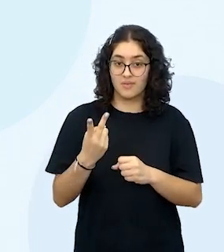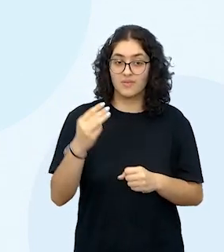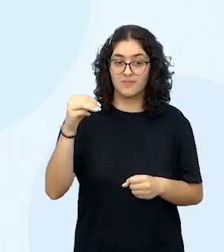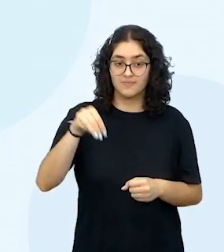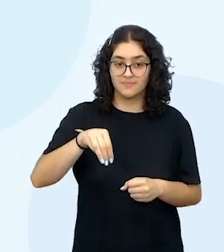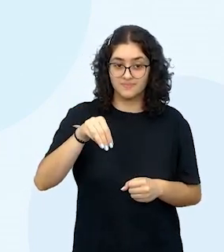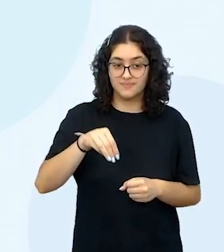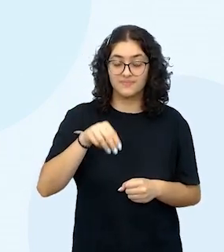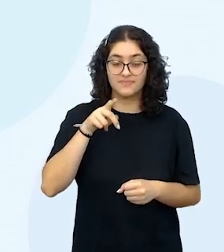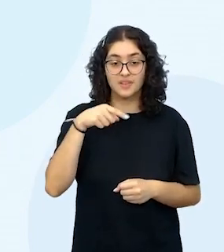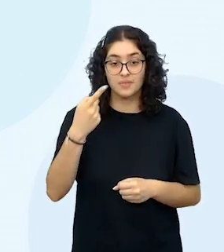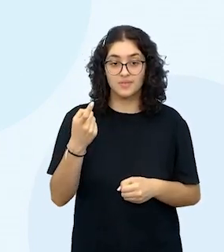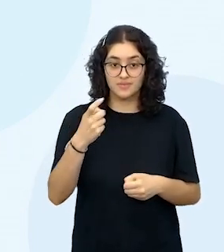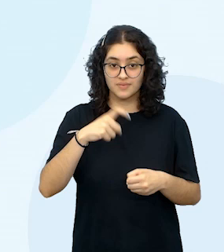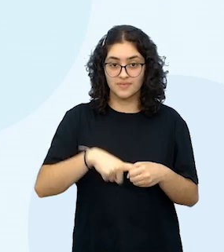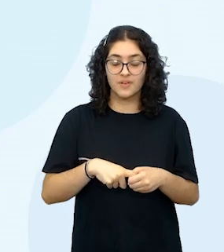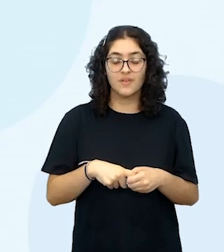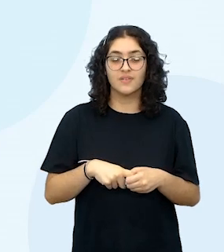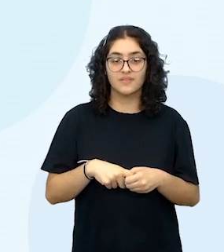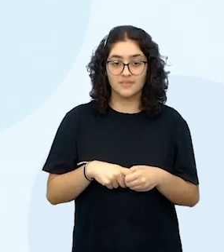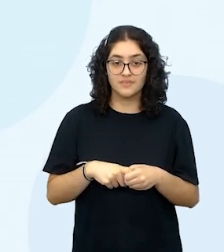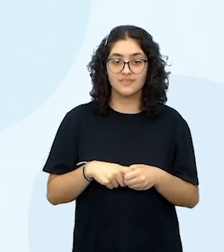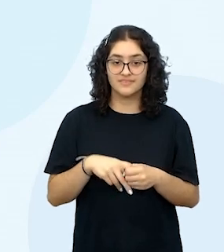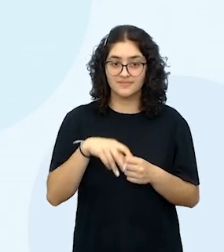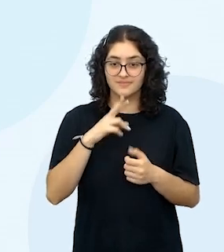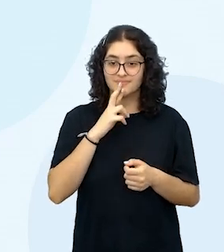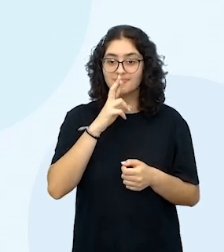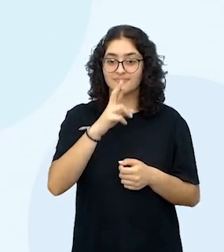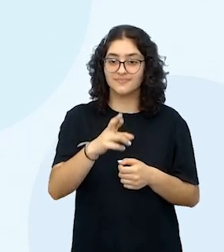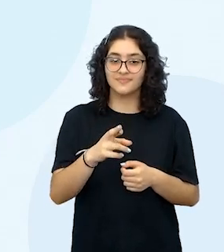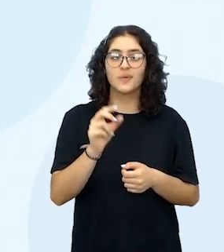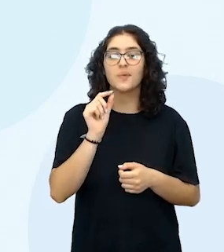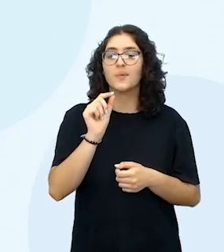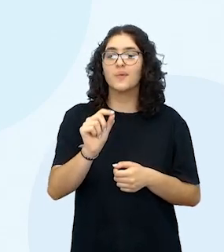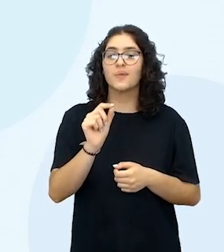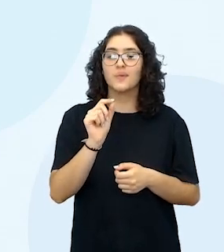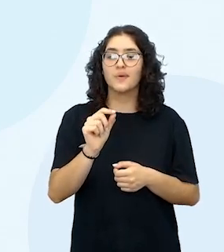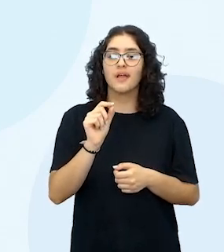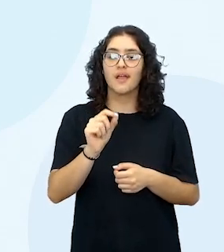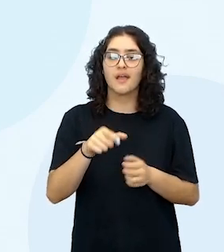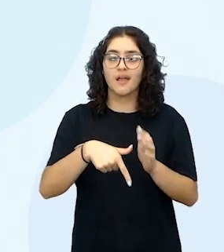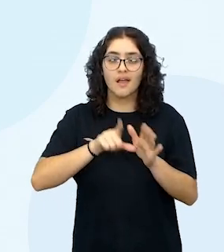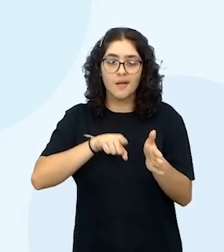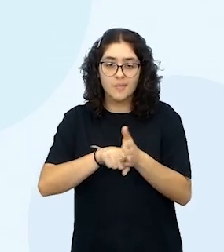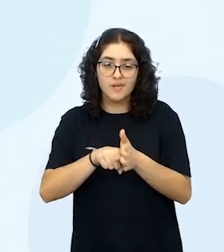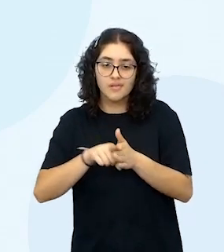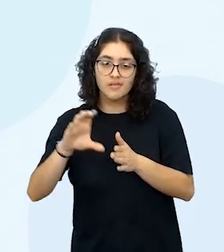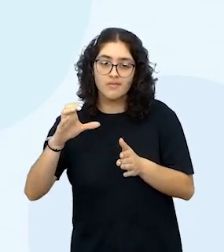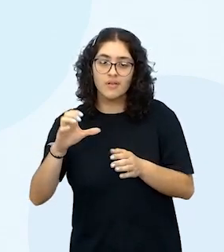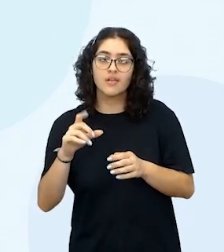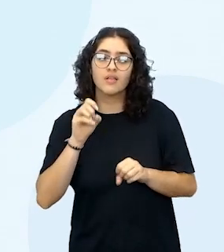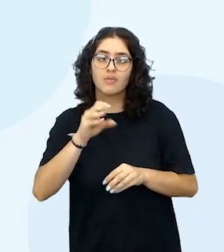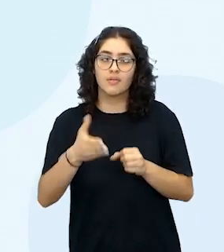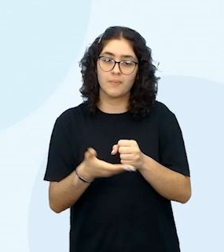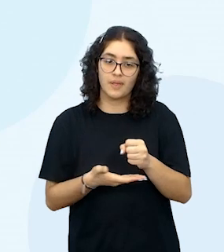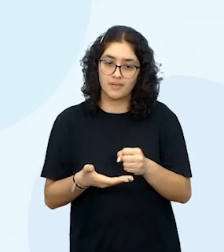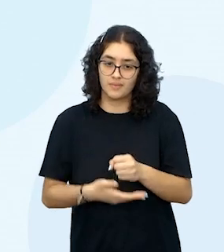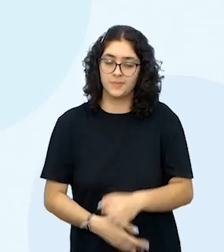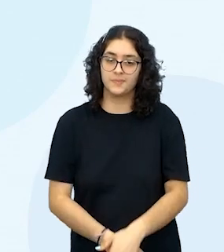pensarem no chat e a gente já volta aí com as respostas. O que é pré-iniciação científica na educação básica?